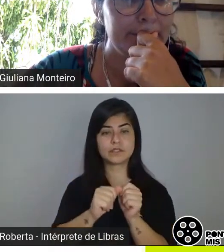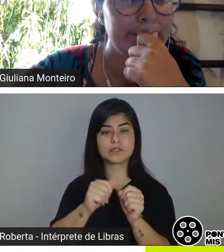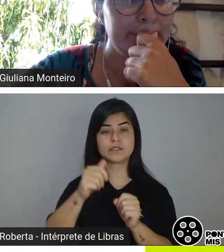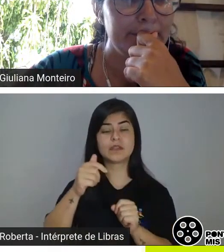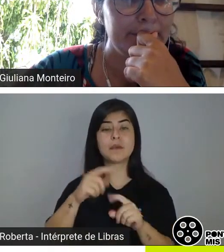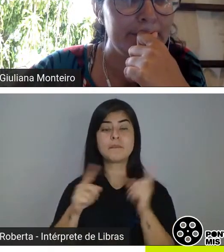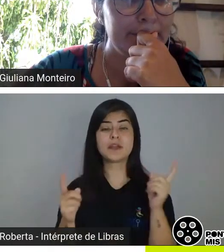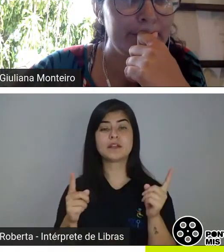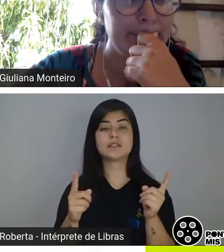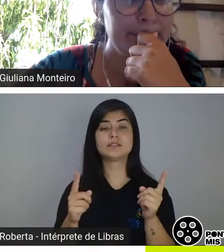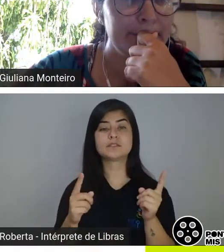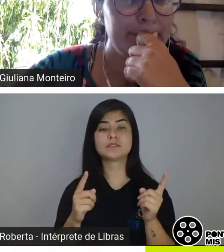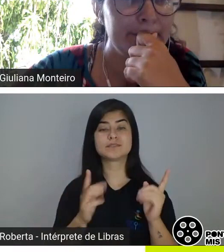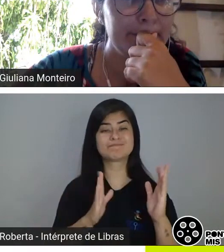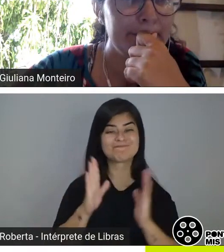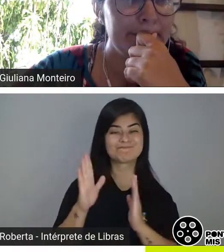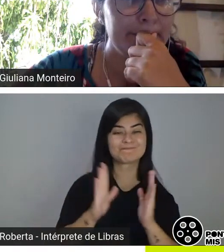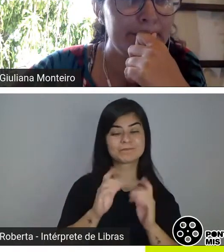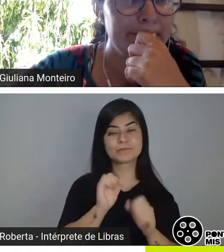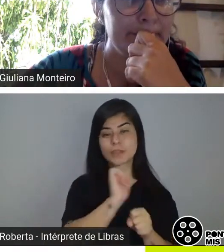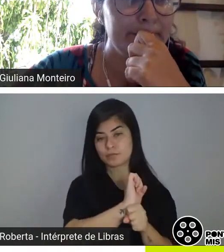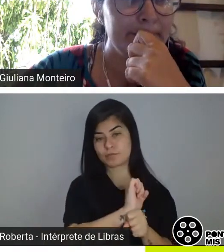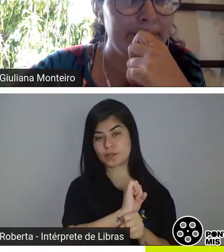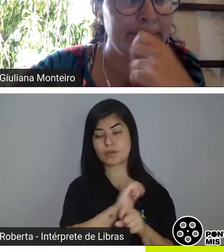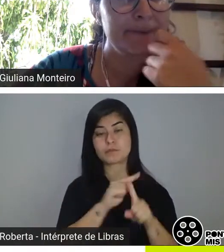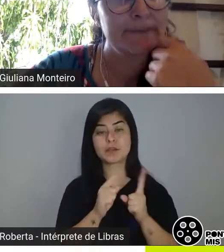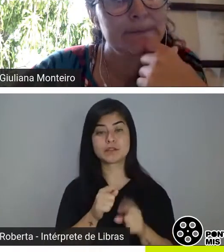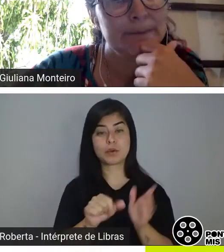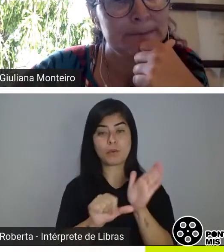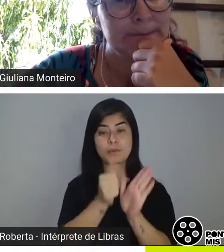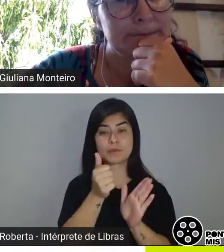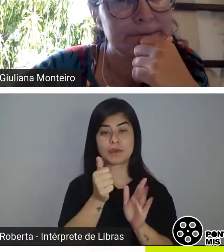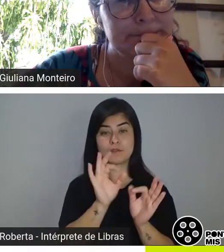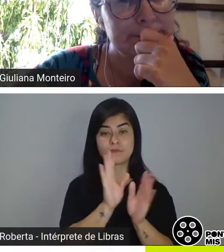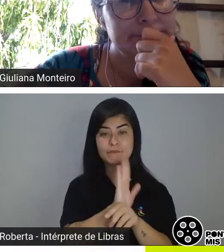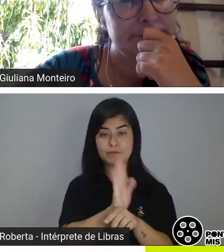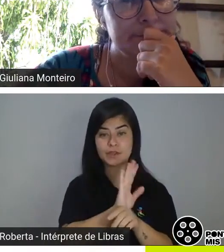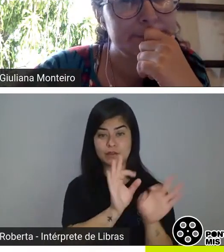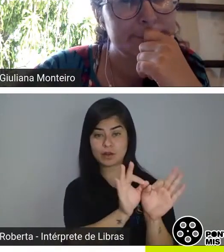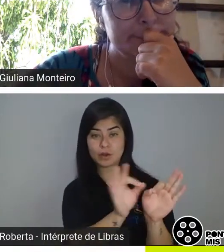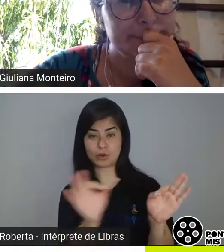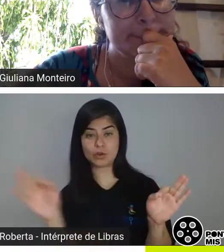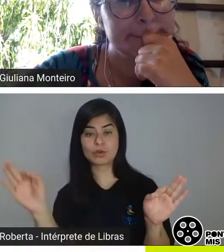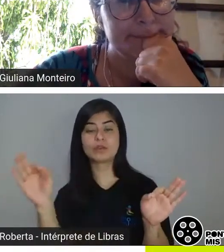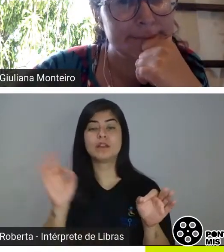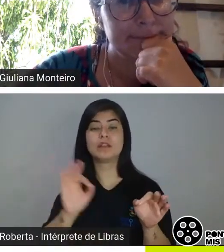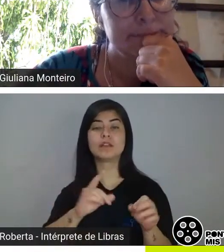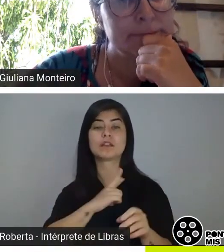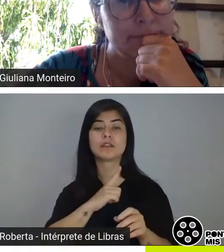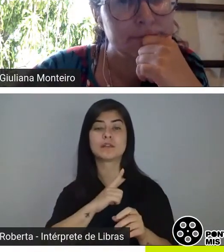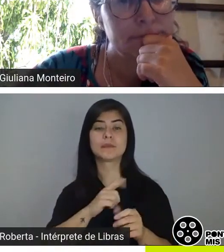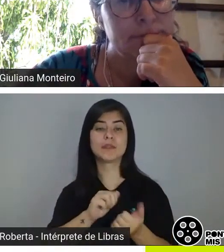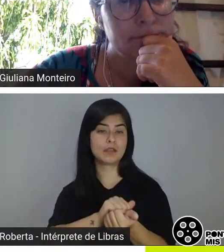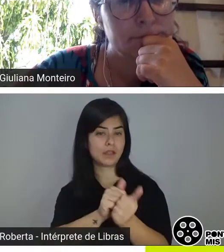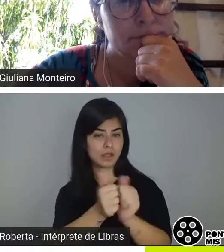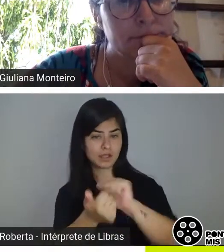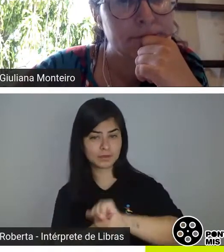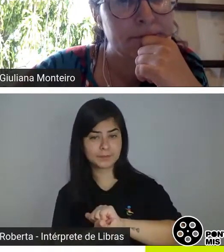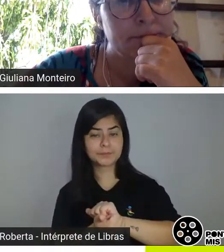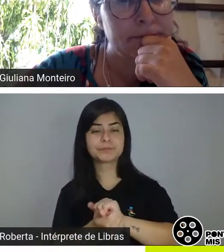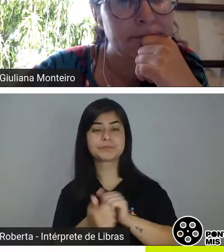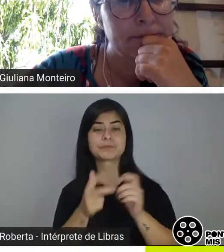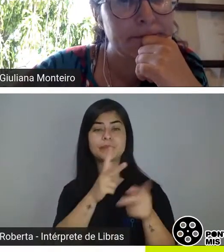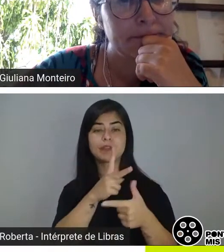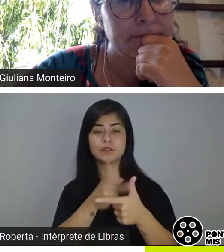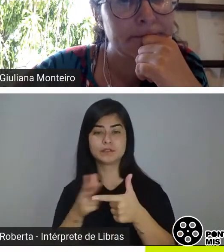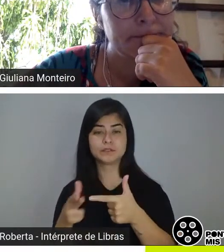Mas ele ficou meio no caminho. O meu primeiro longa seria Anchietanos, que eu acabei adaptando para um episódio da série Comédias da